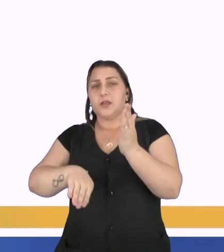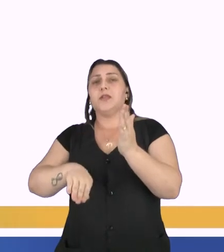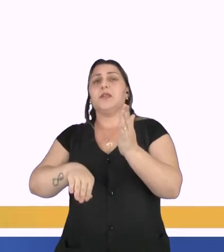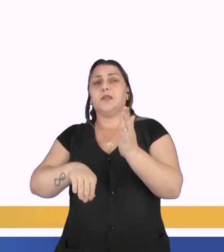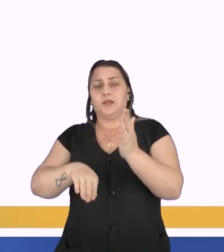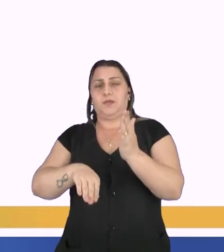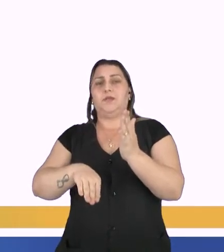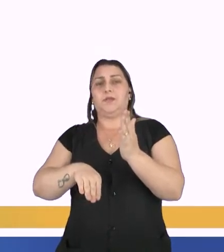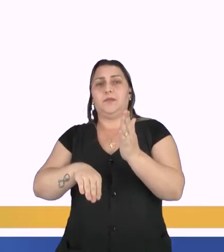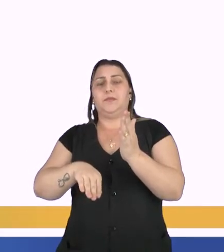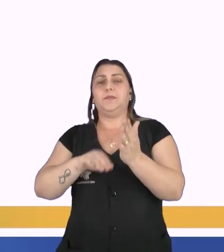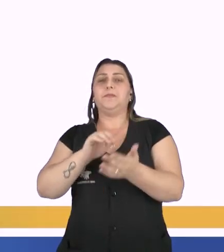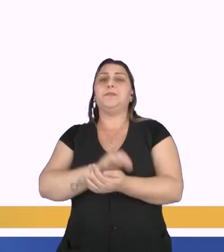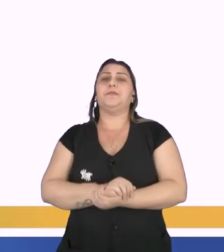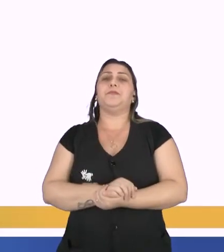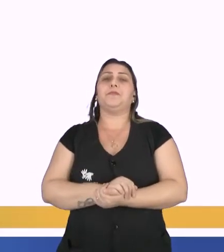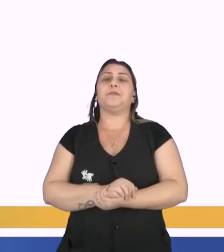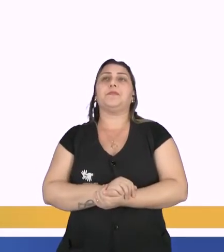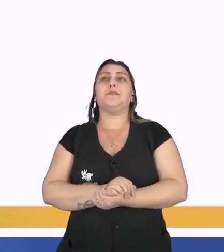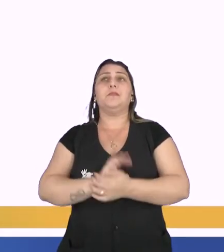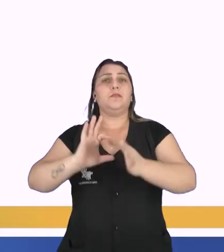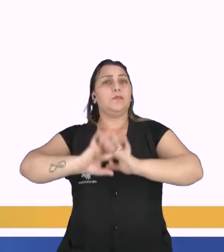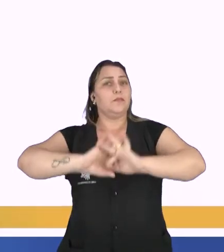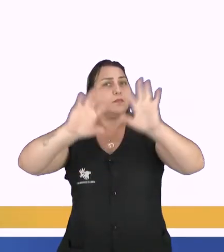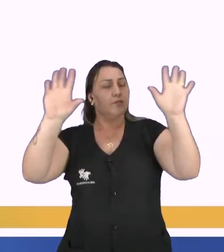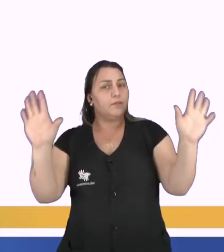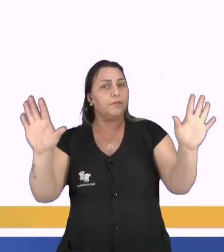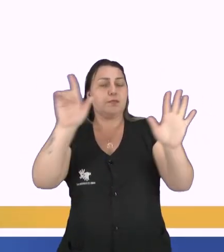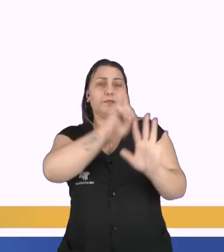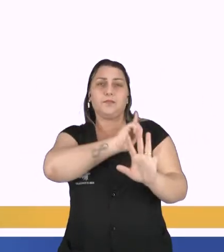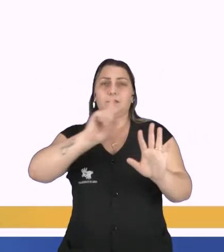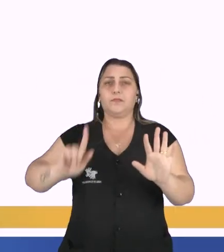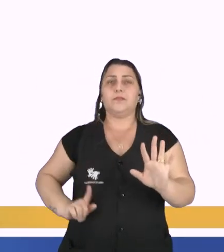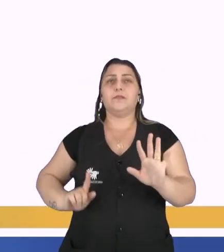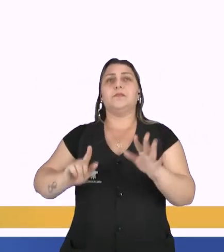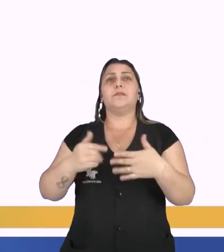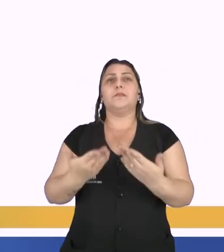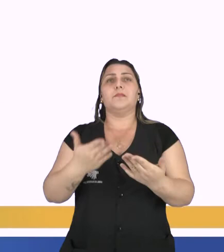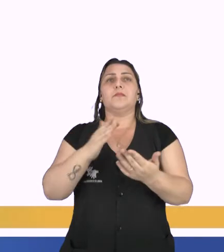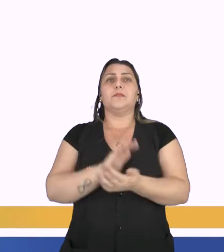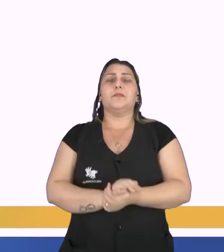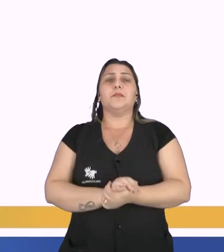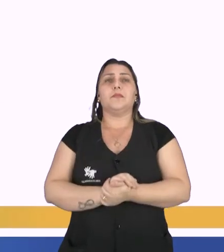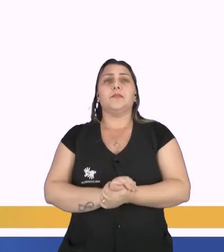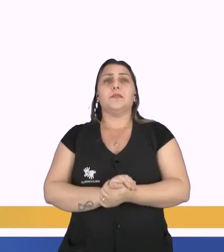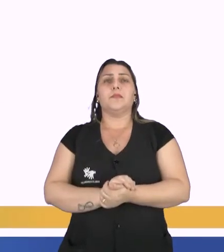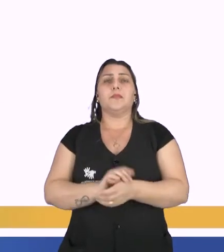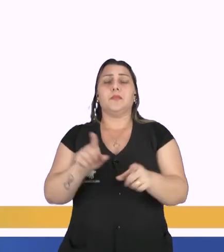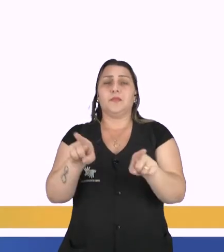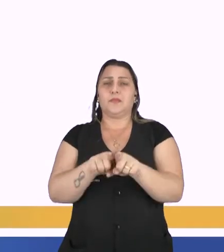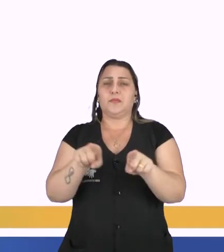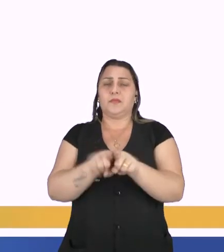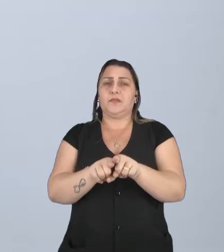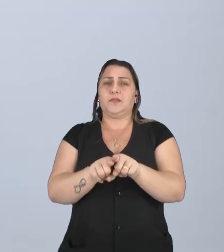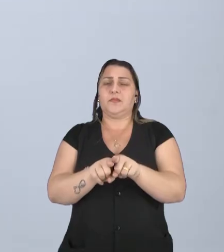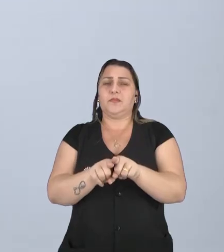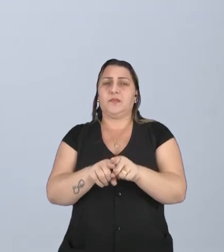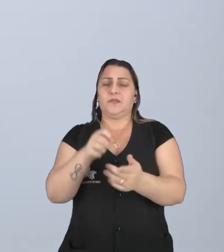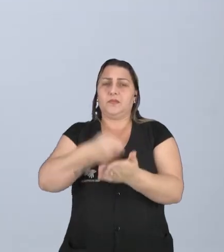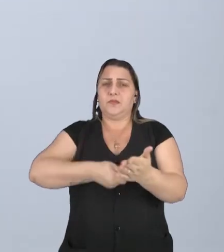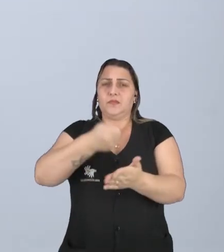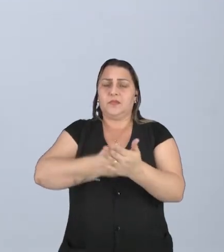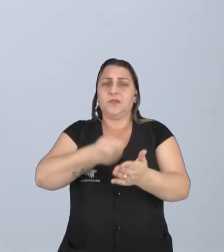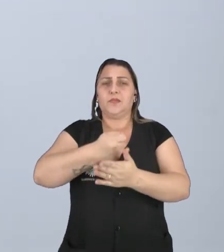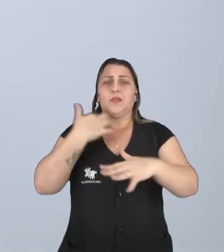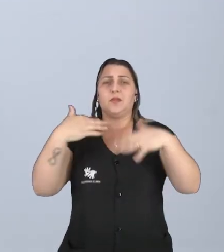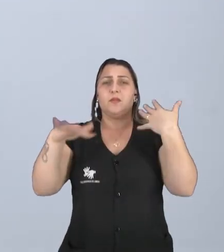autonomia provincial, né? Menor liberdade aí nesses governos provinciais, E, pessoal, o endurecimento em relação aos